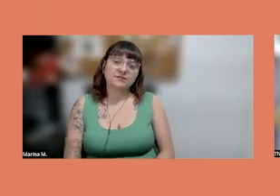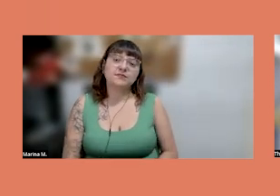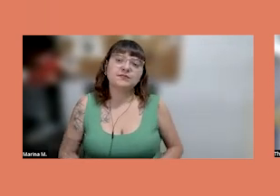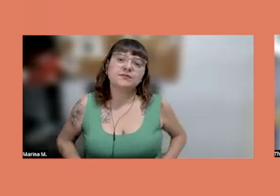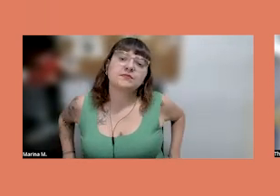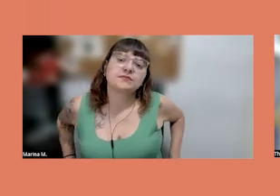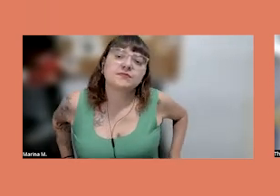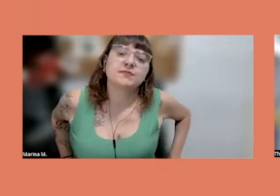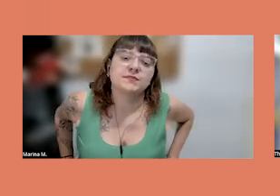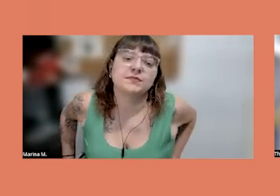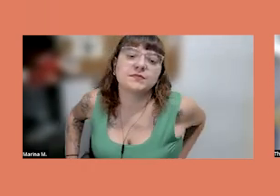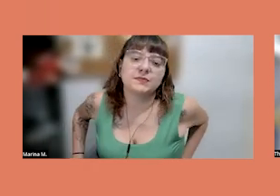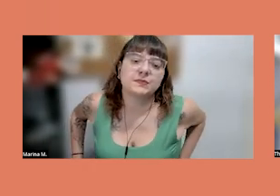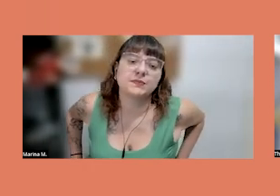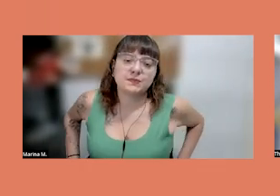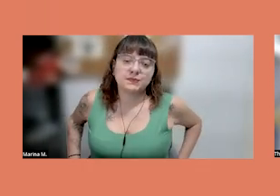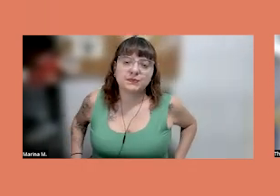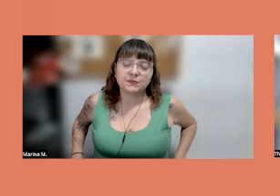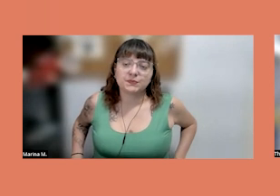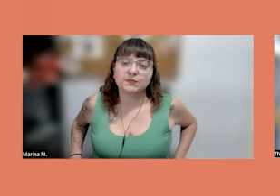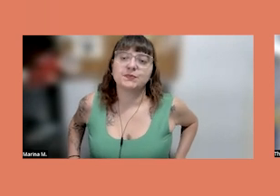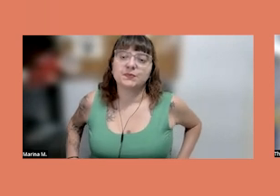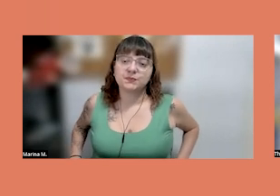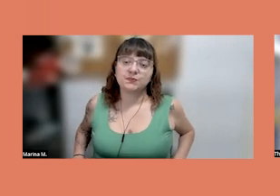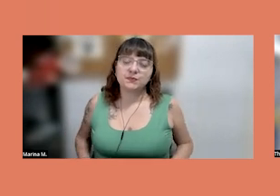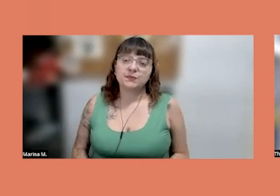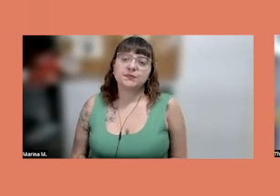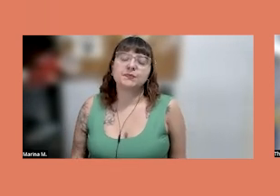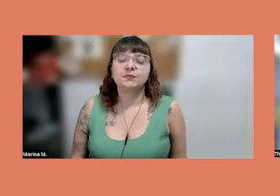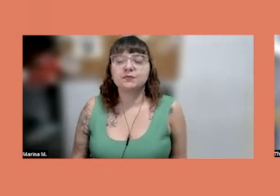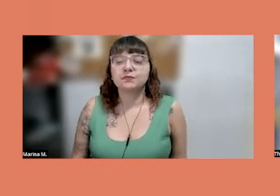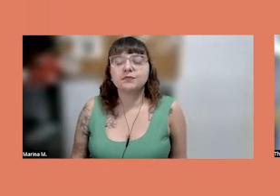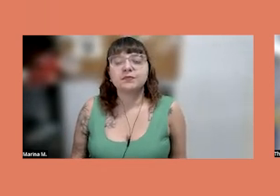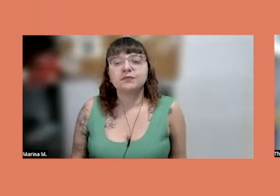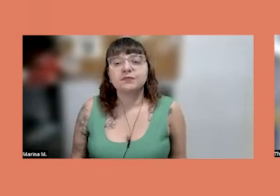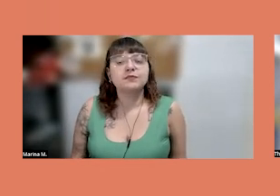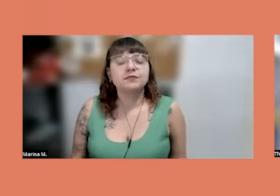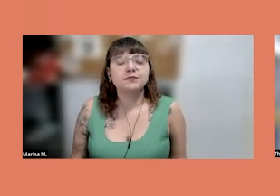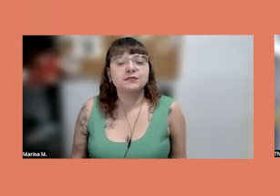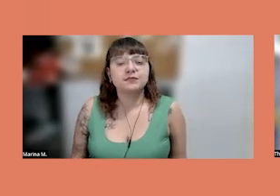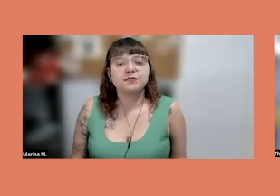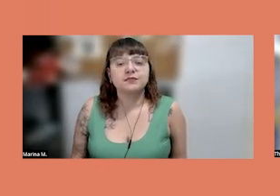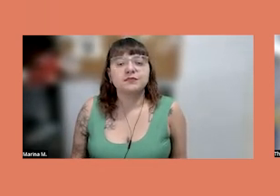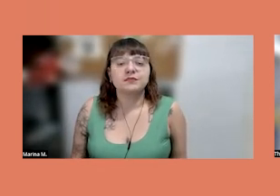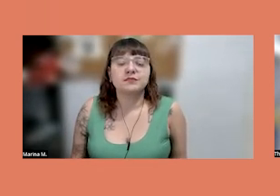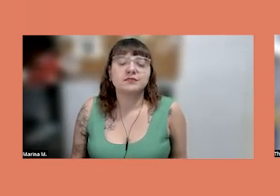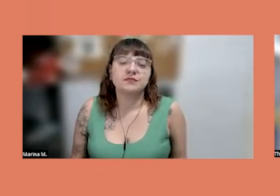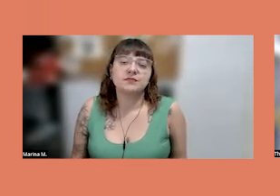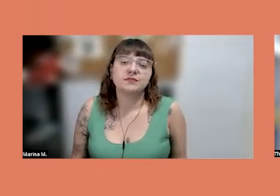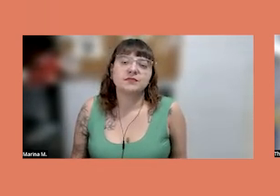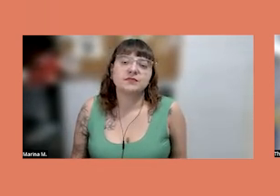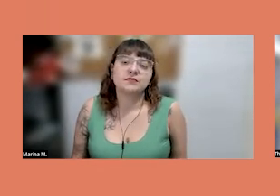GIS para fazer as suas análises, mas não é necessariamente um GIS. Os principais concorrentes do QGIS têm